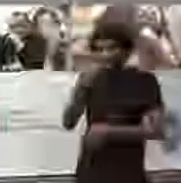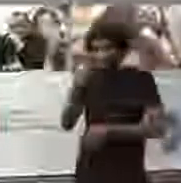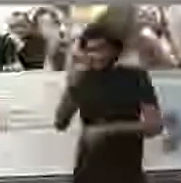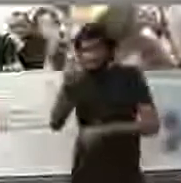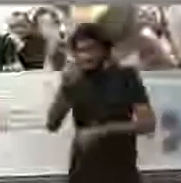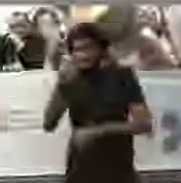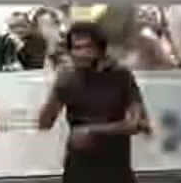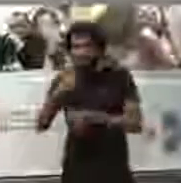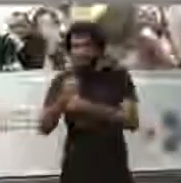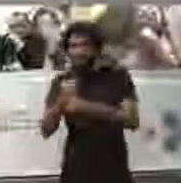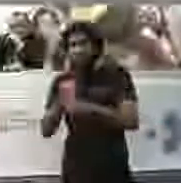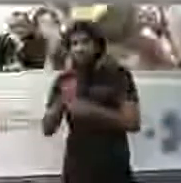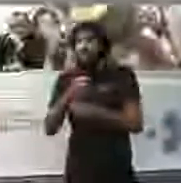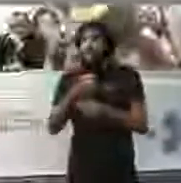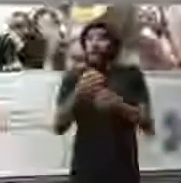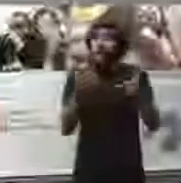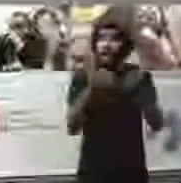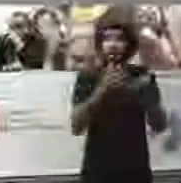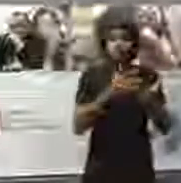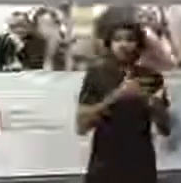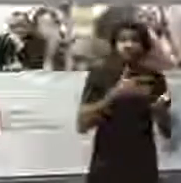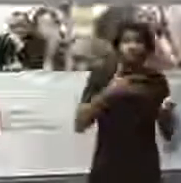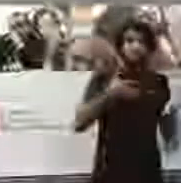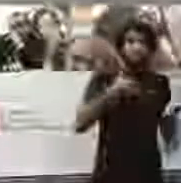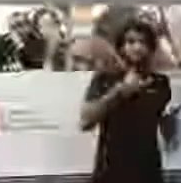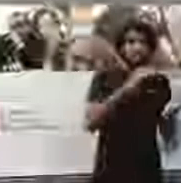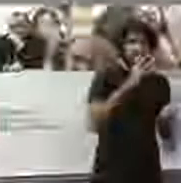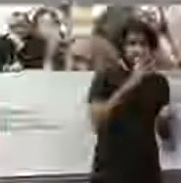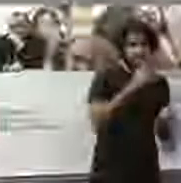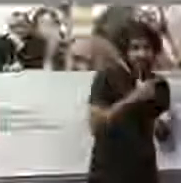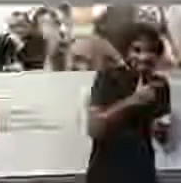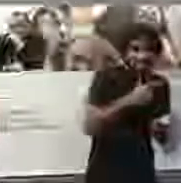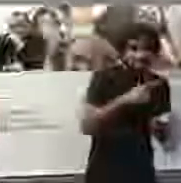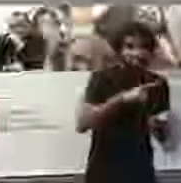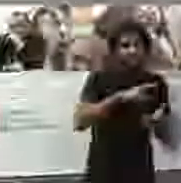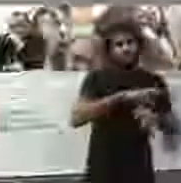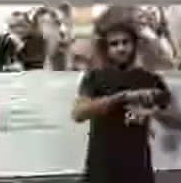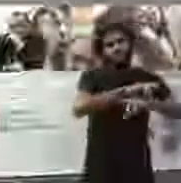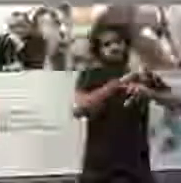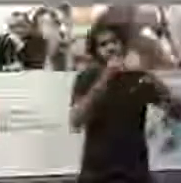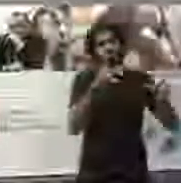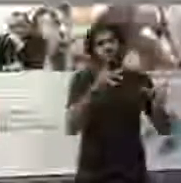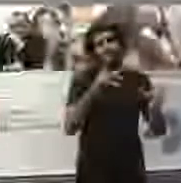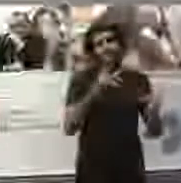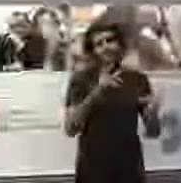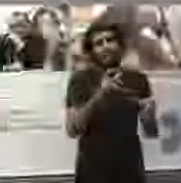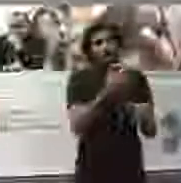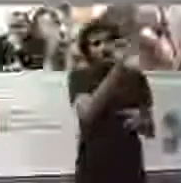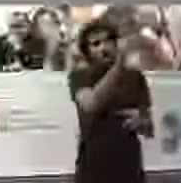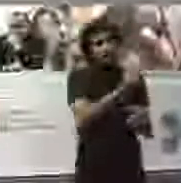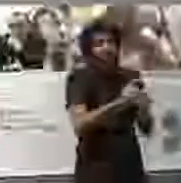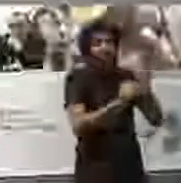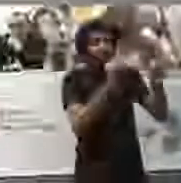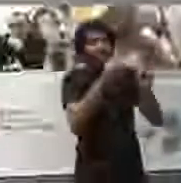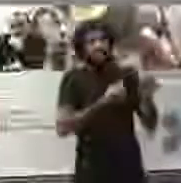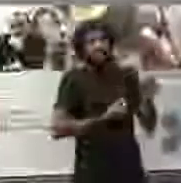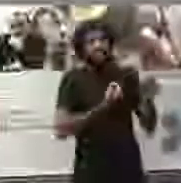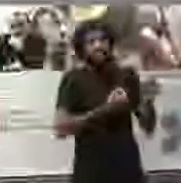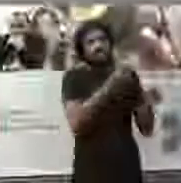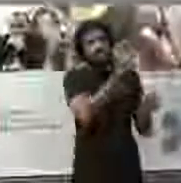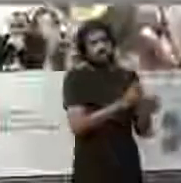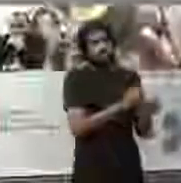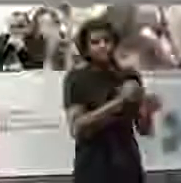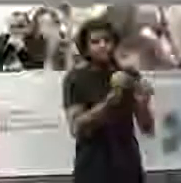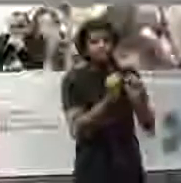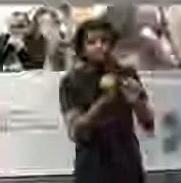uma ou duas horas isso pode representar a diferença entre a vida ea morte a gente compreende isso do juiz é por isso que